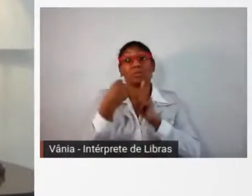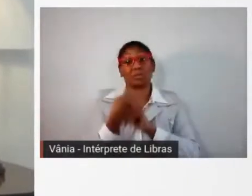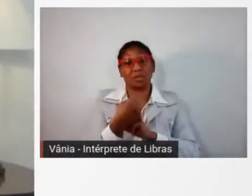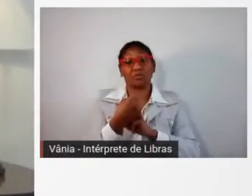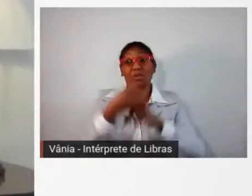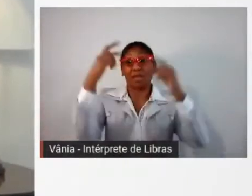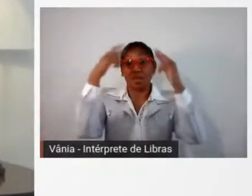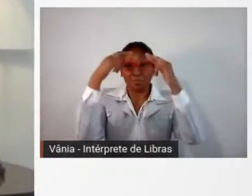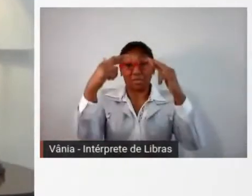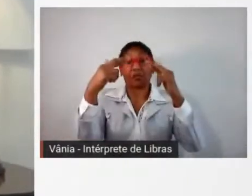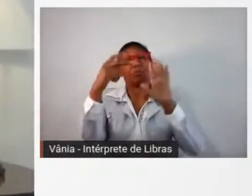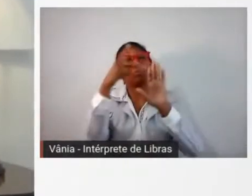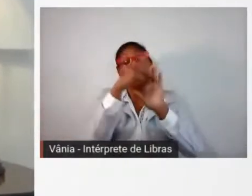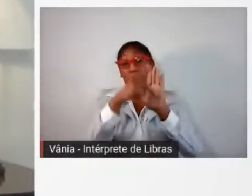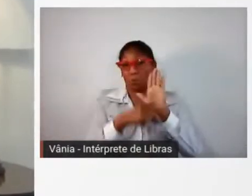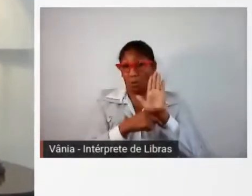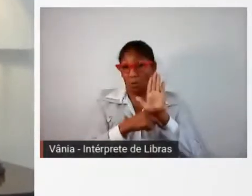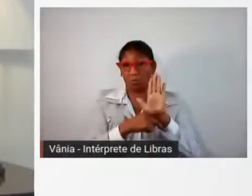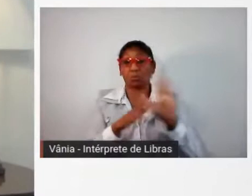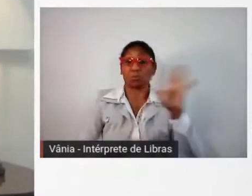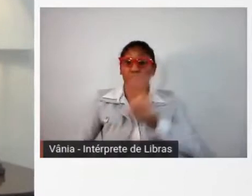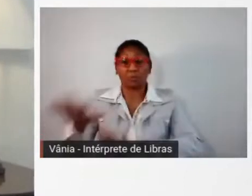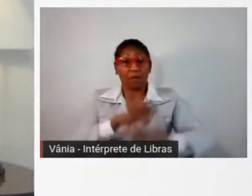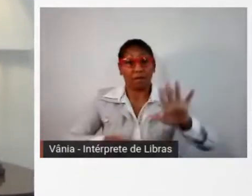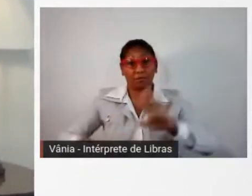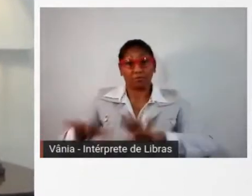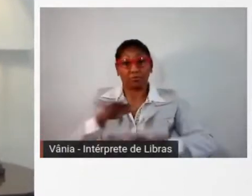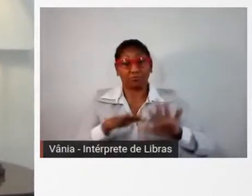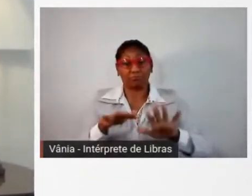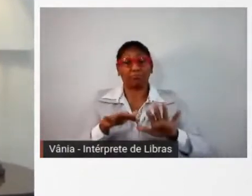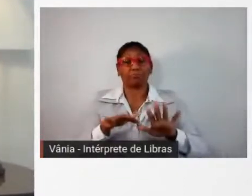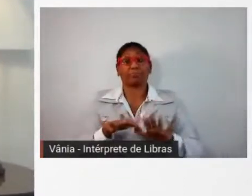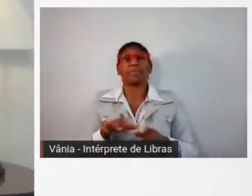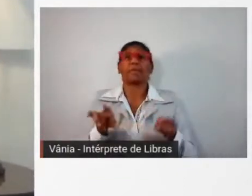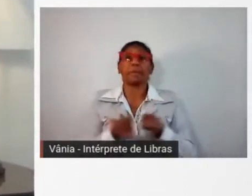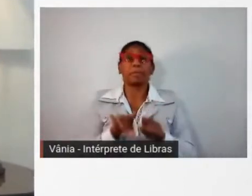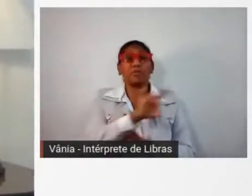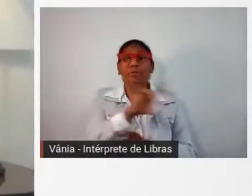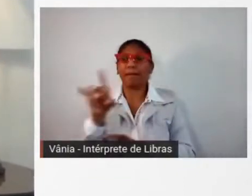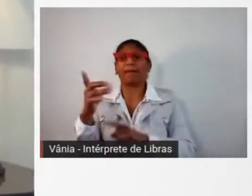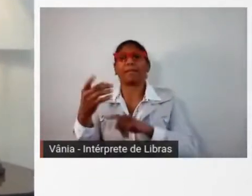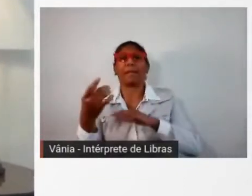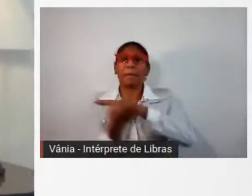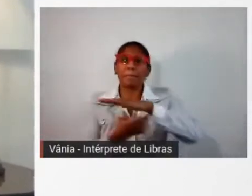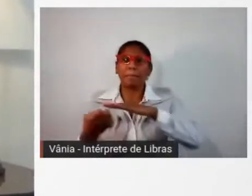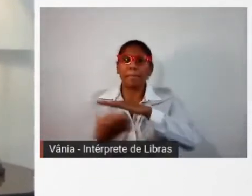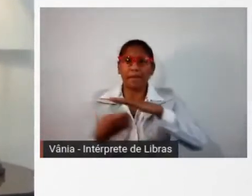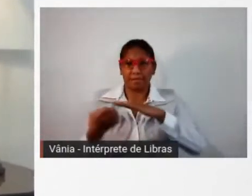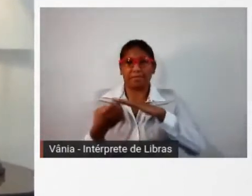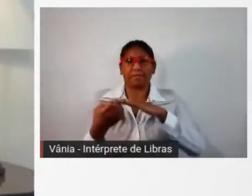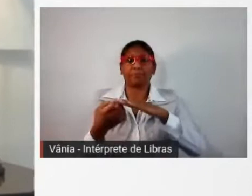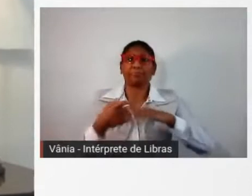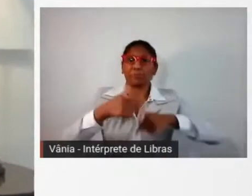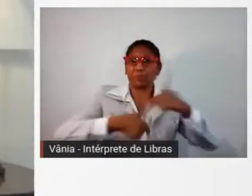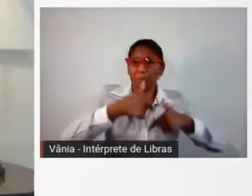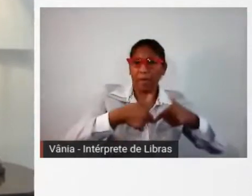os protocolos, respeitando todos os cuidados, e também de todos os empreendedores privados que, nos seus empreendimentos,